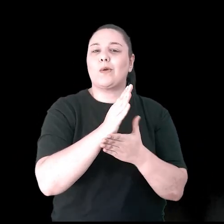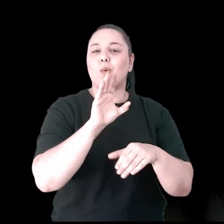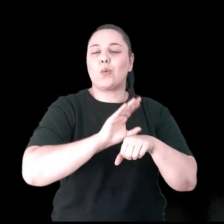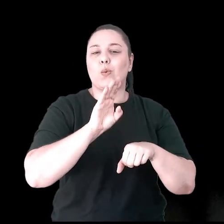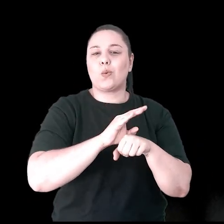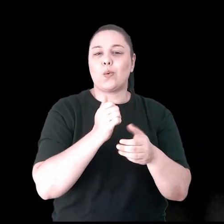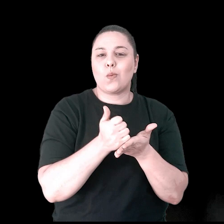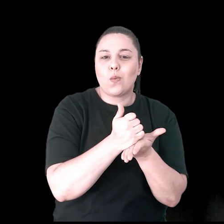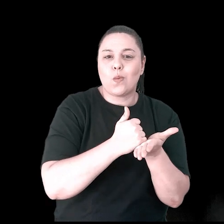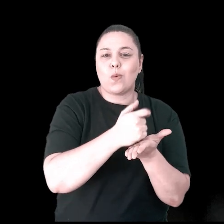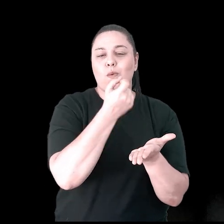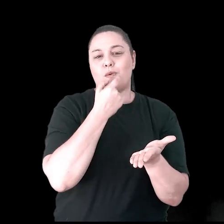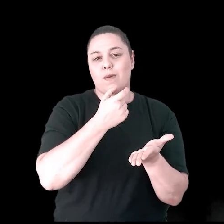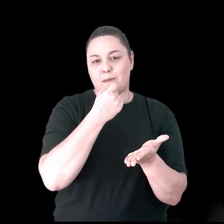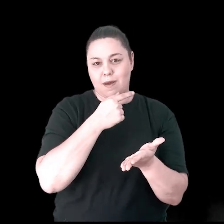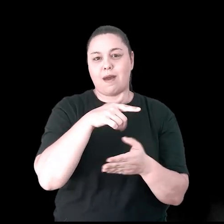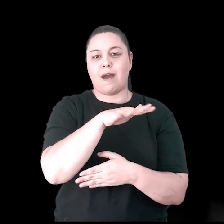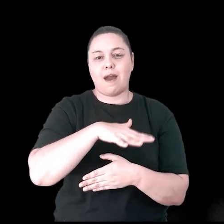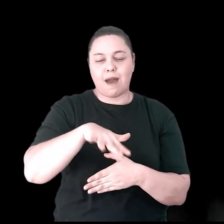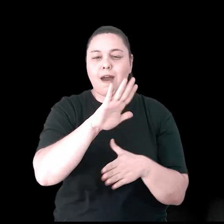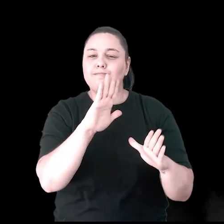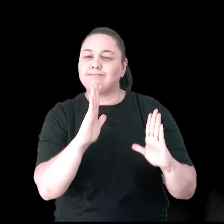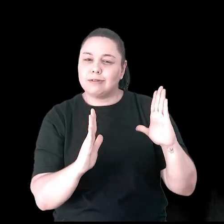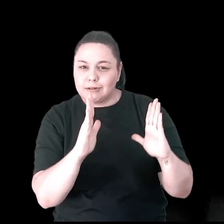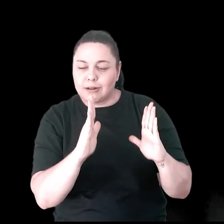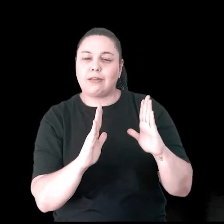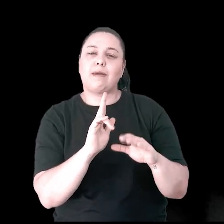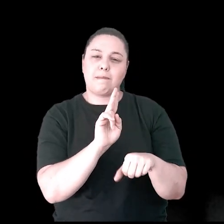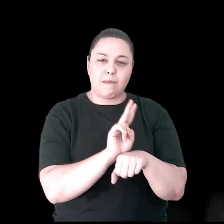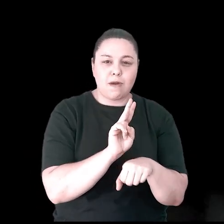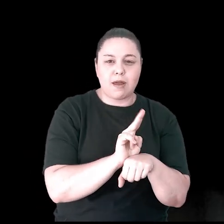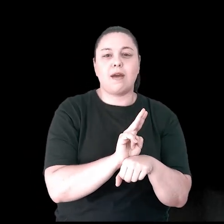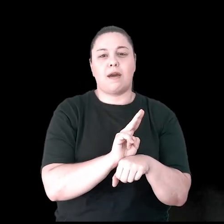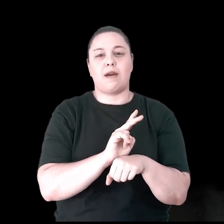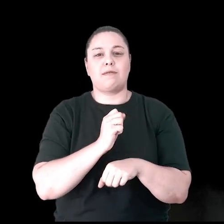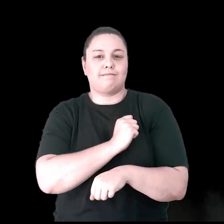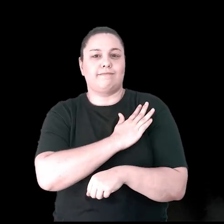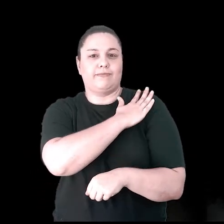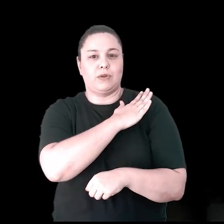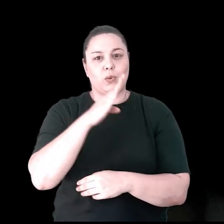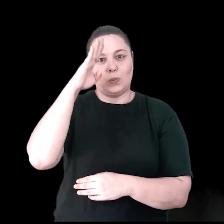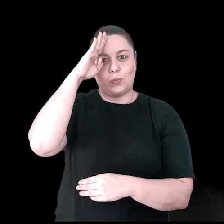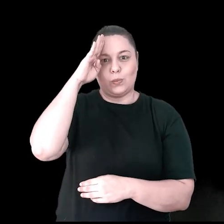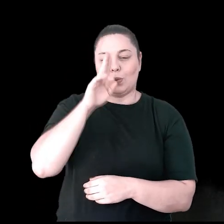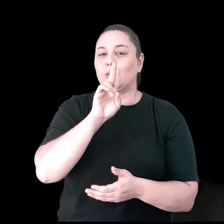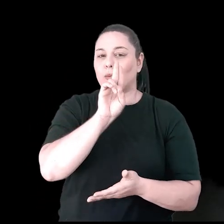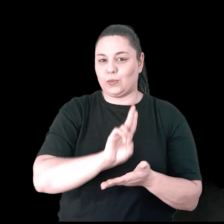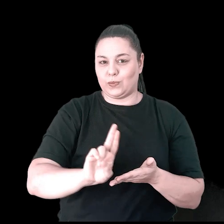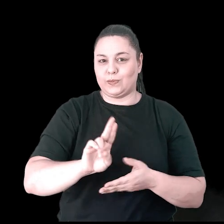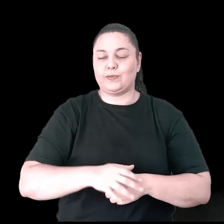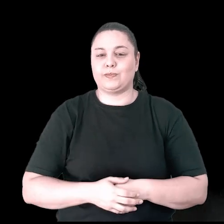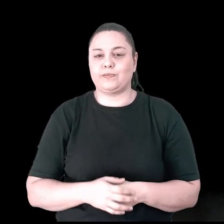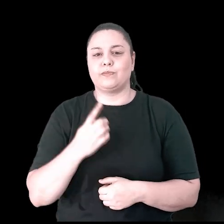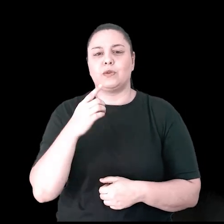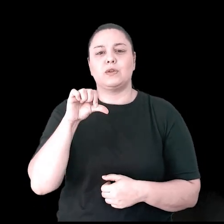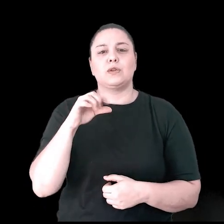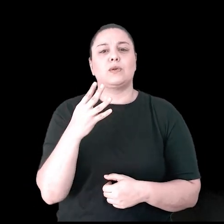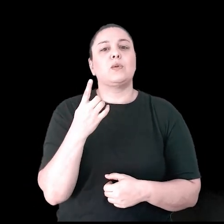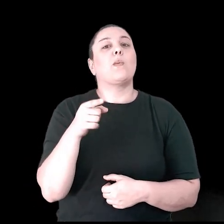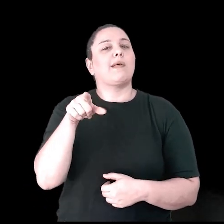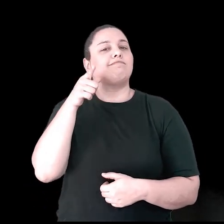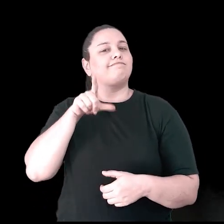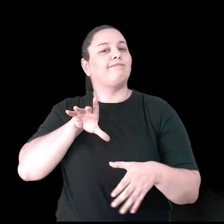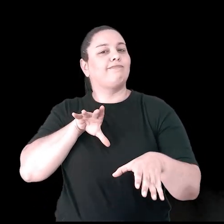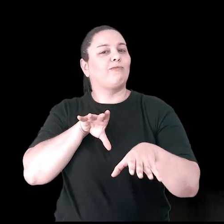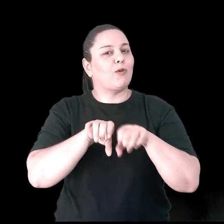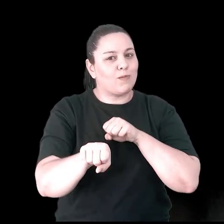Faculdade de Farmácia, estabelecida em um campus temporário e um quartel militar desocupado. Em 1951,